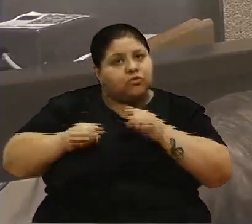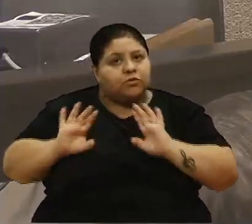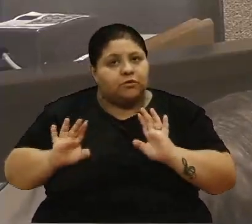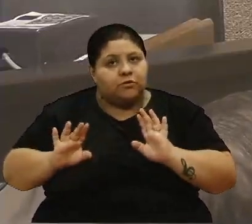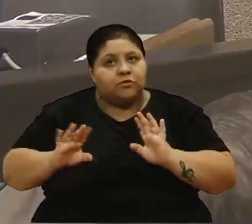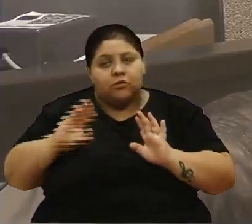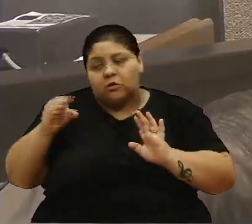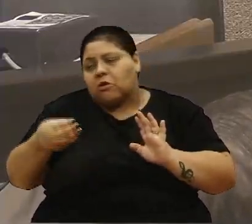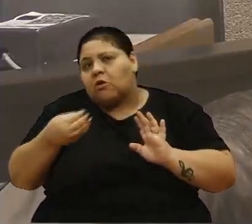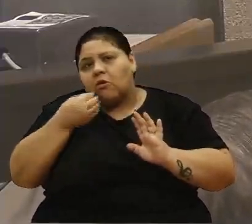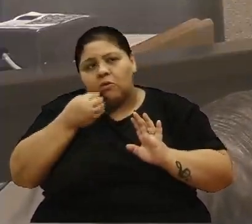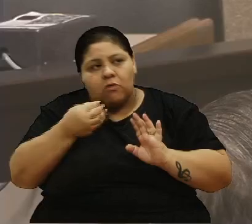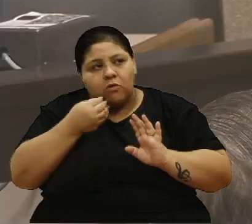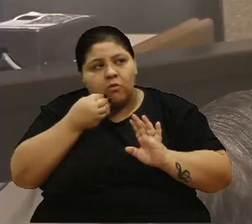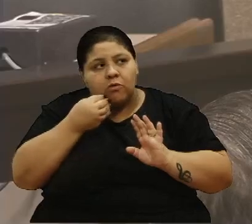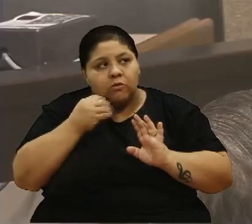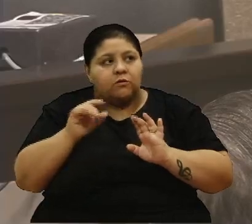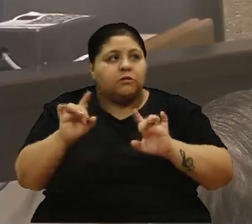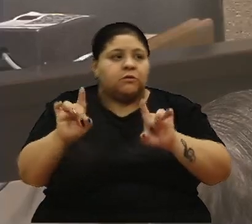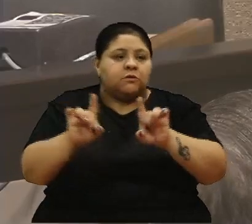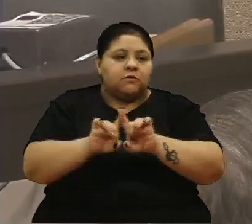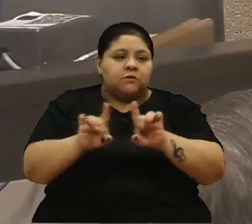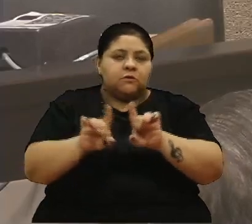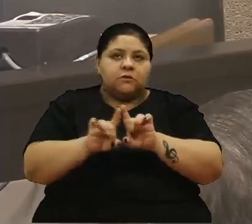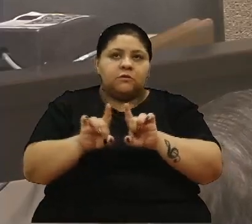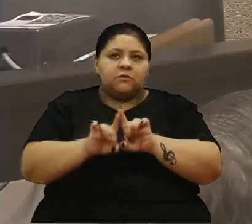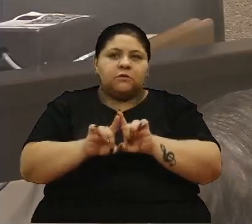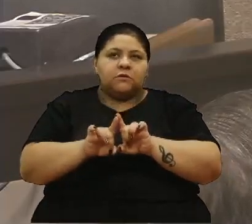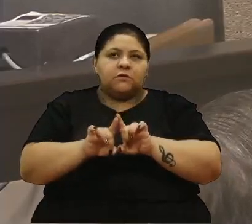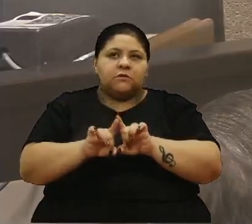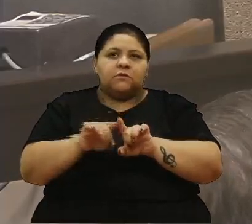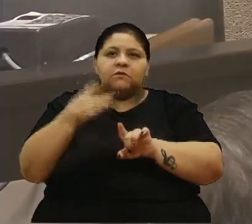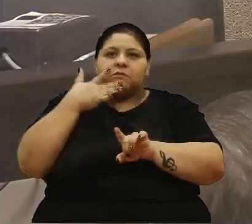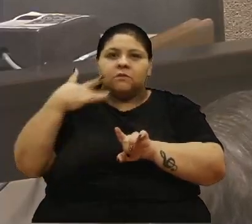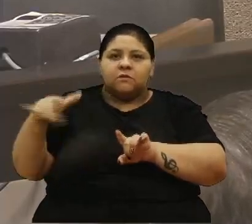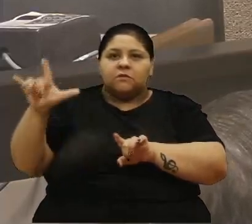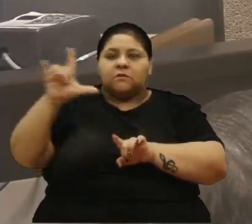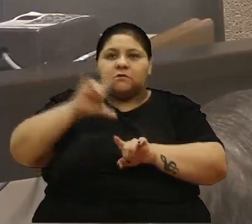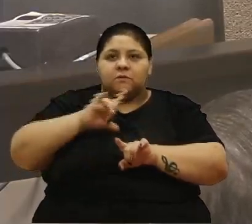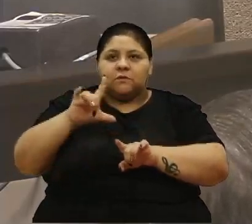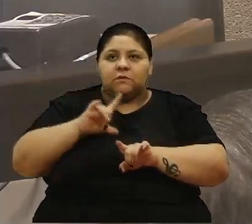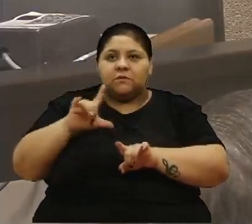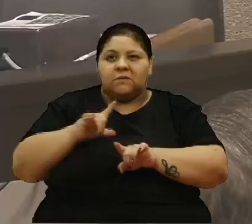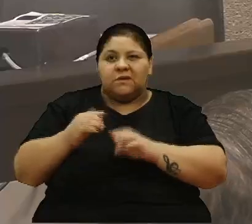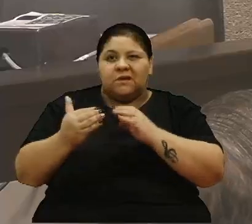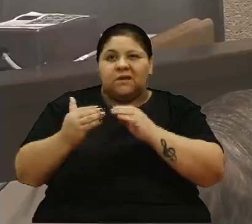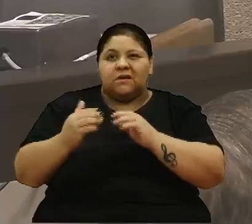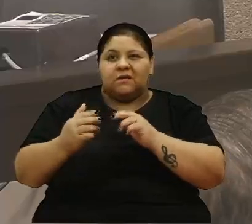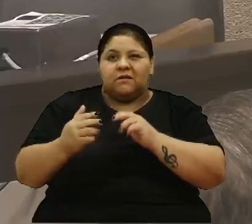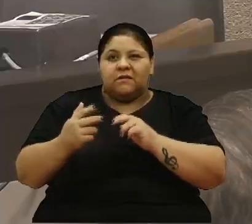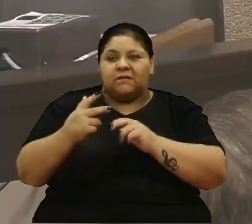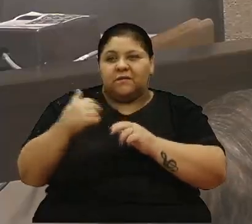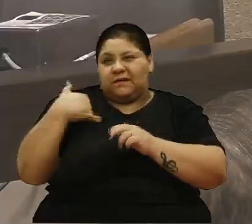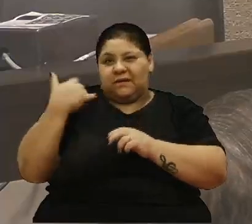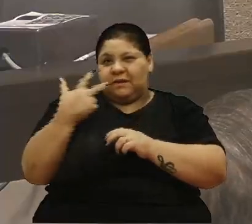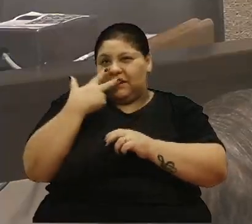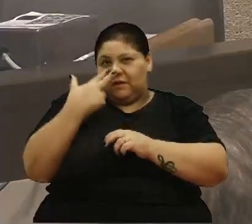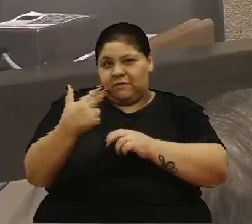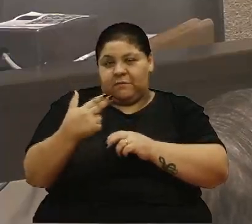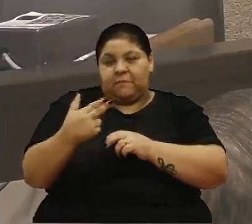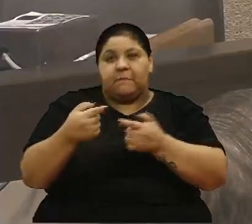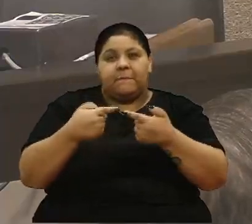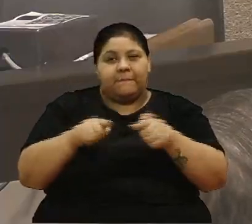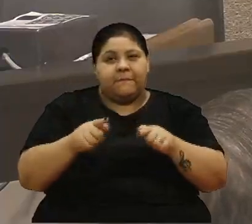é obviamente que esse assunto vem à tona, mesmo as crianças não terem sido da mesma idade, mas vem à tona isso. E eu